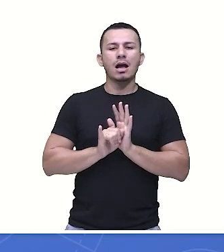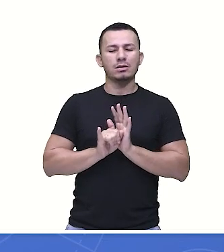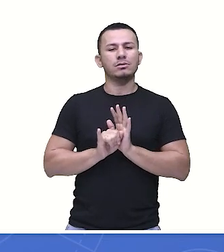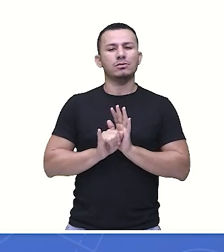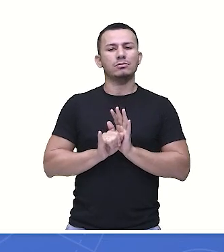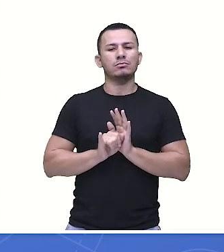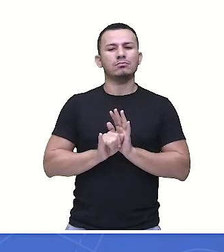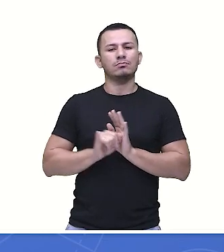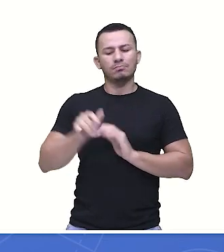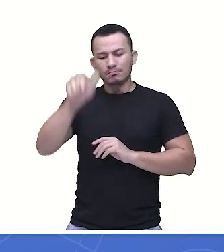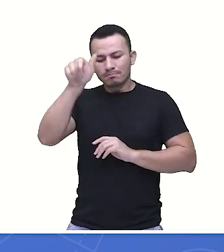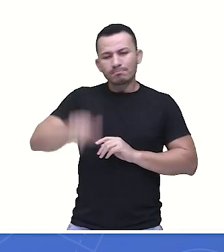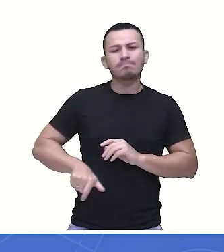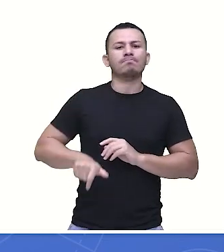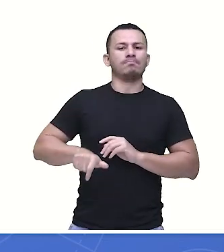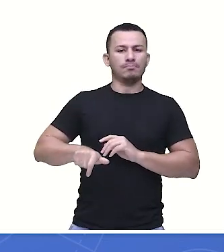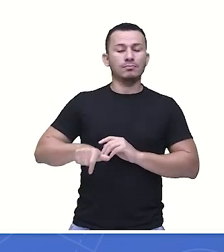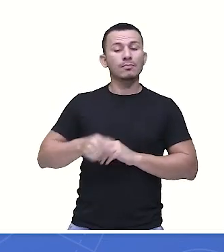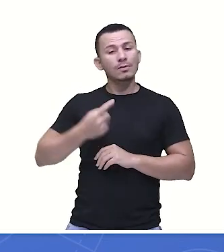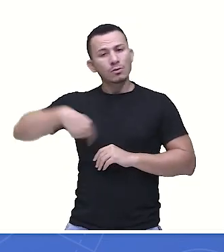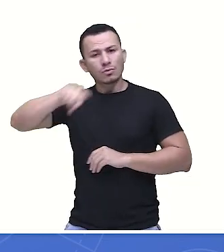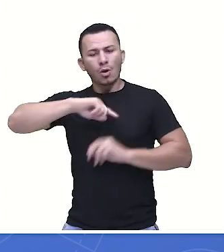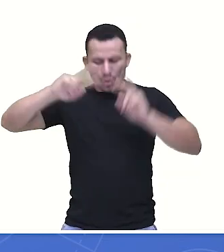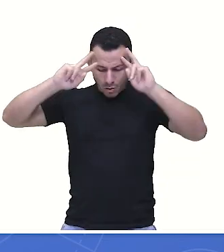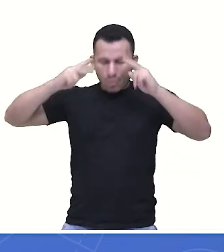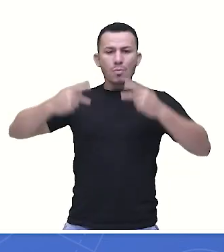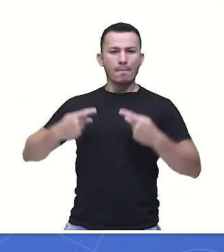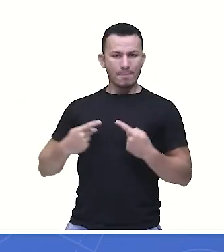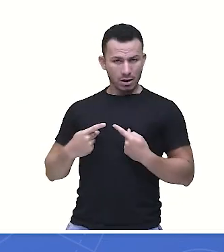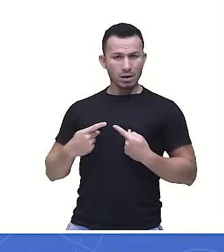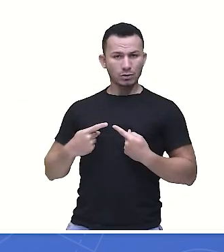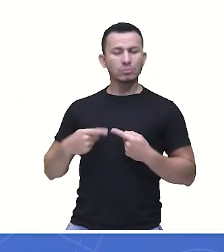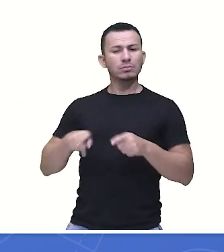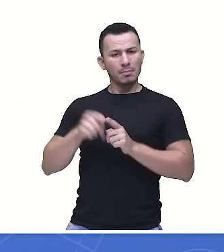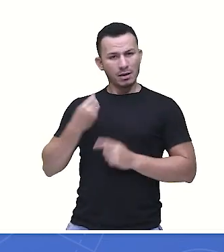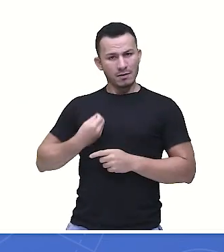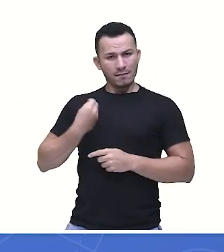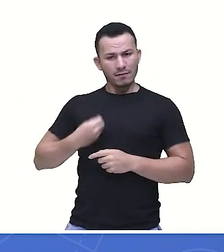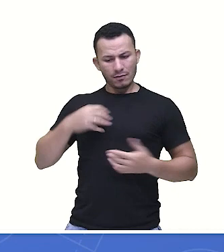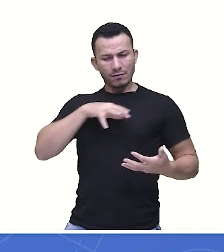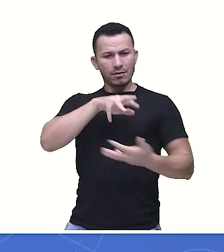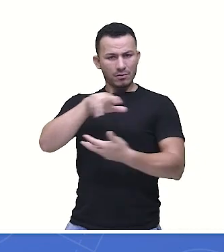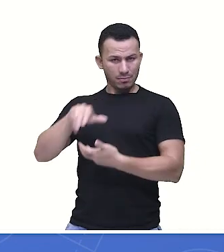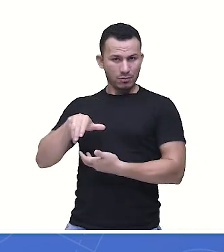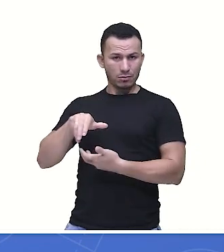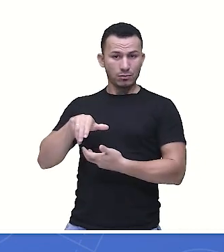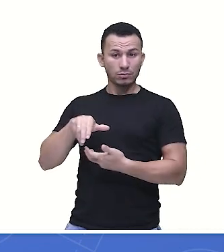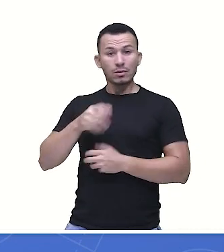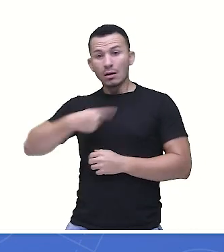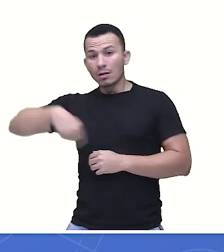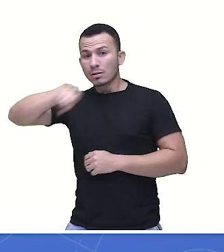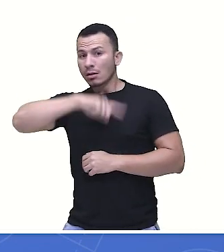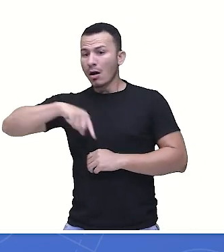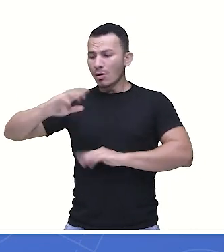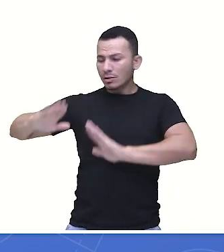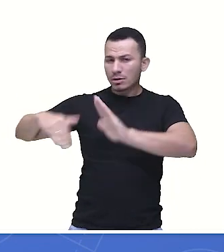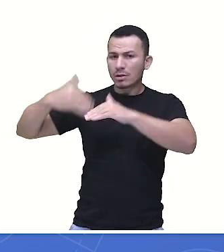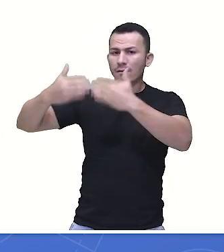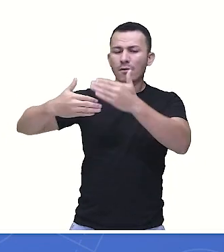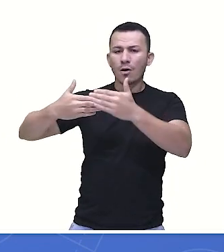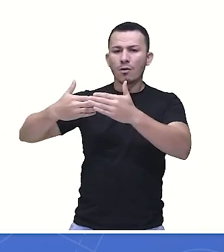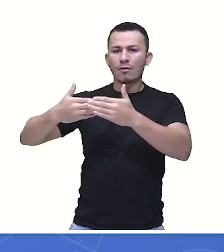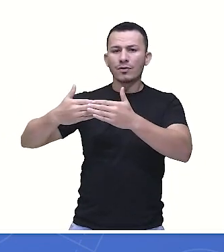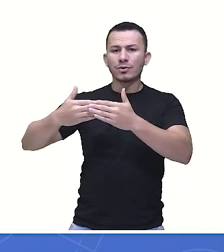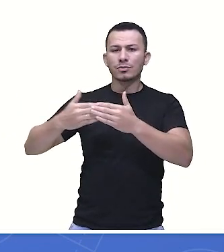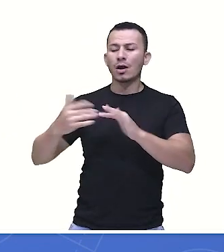Nós somos seres humanos e que vivemos nessa terra. Desenvolver e despertar no